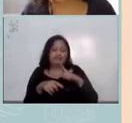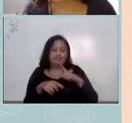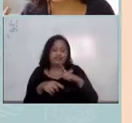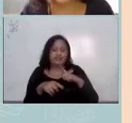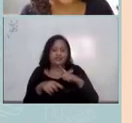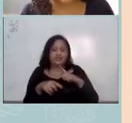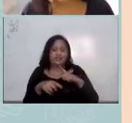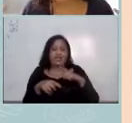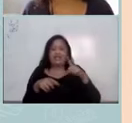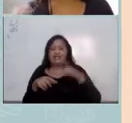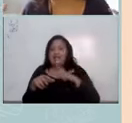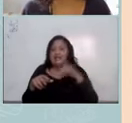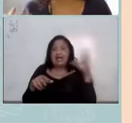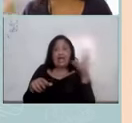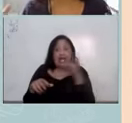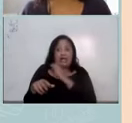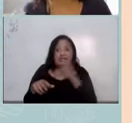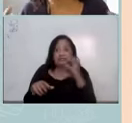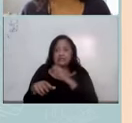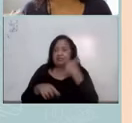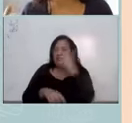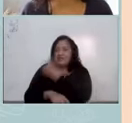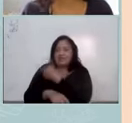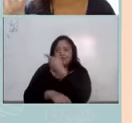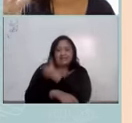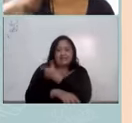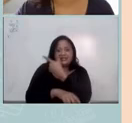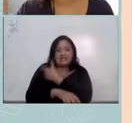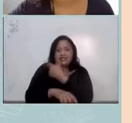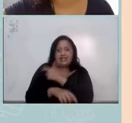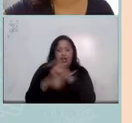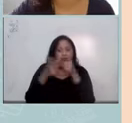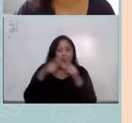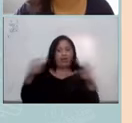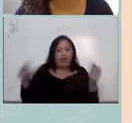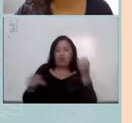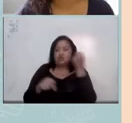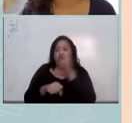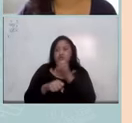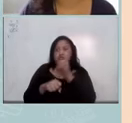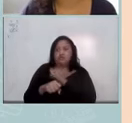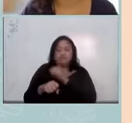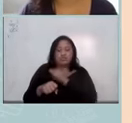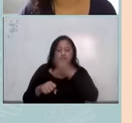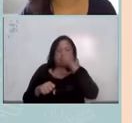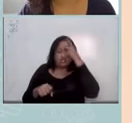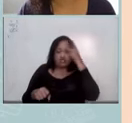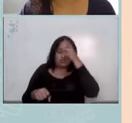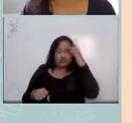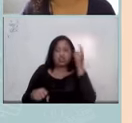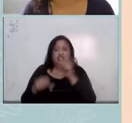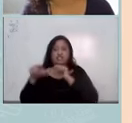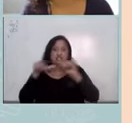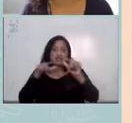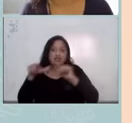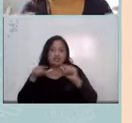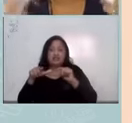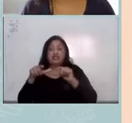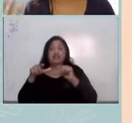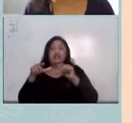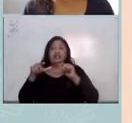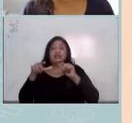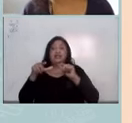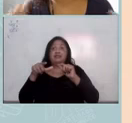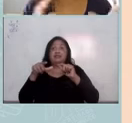toda aquela corrida, né, para se vacinar o maior número de pessoas, das pessoas que estavam viajando para os locais em que estava tendo um grande número de